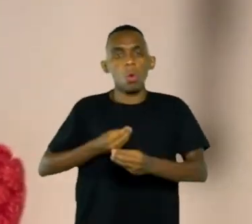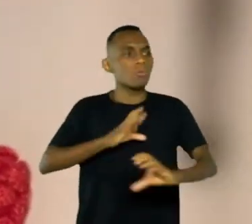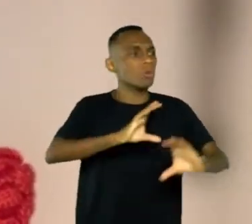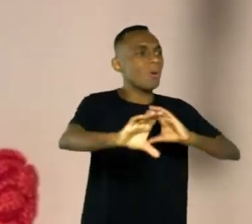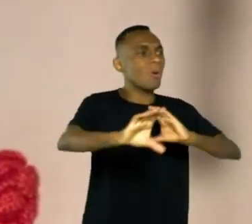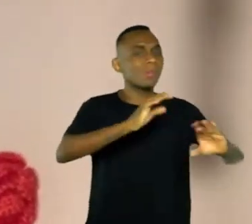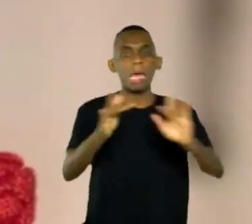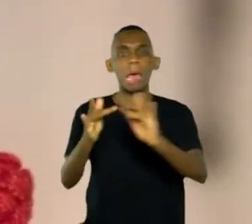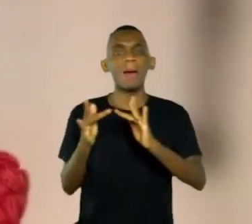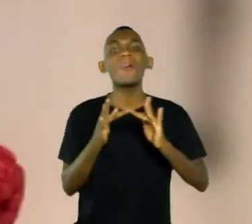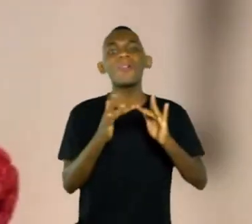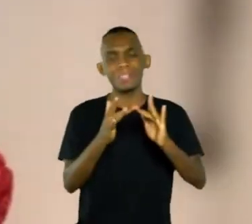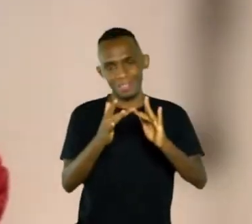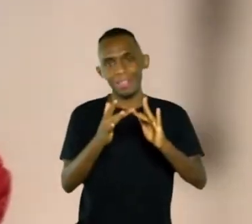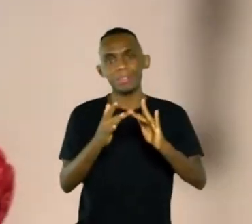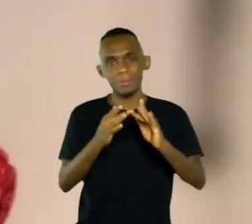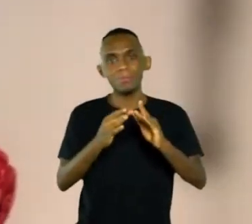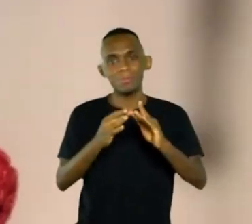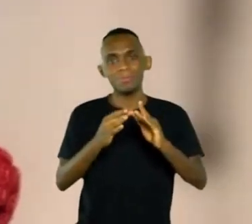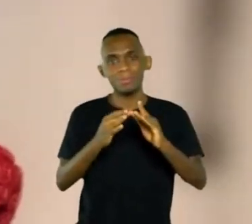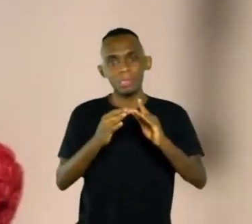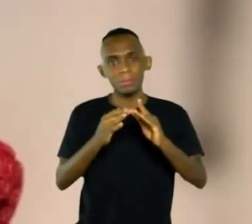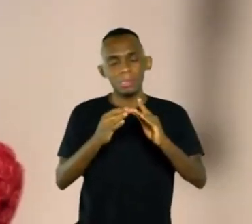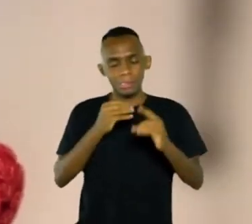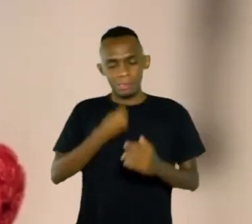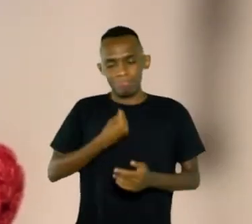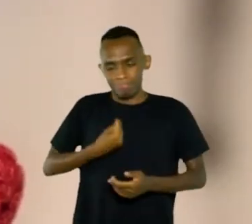ou até mesmo de existir através dessa escrita.